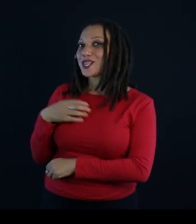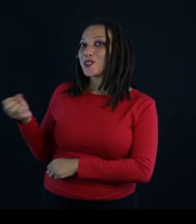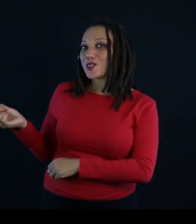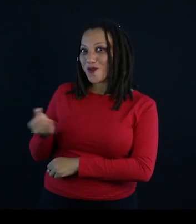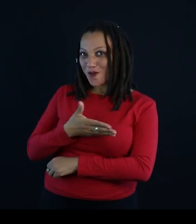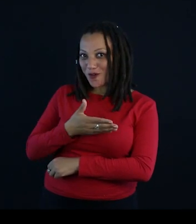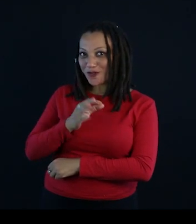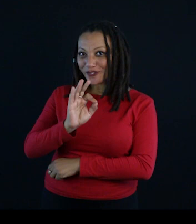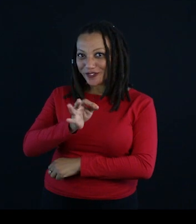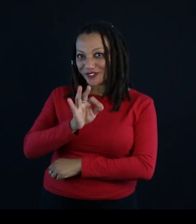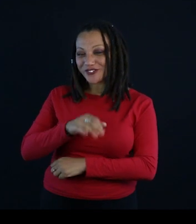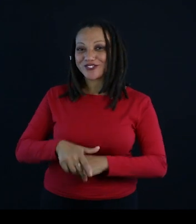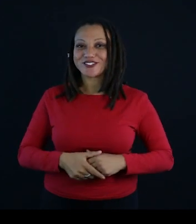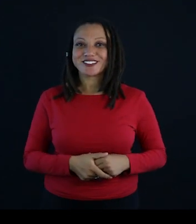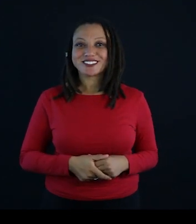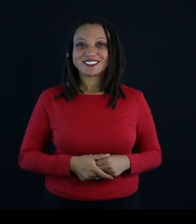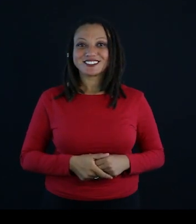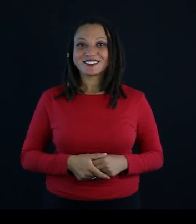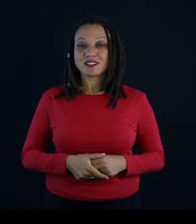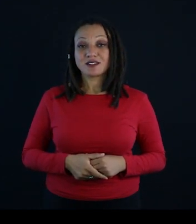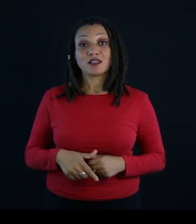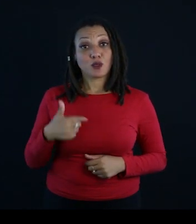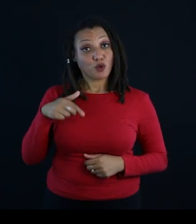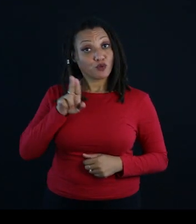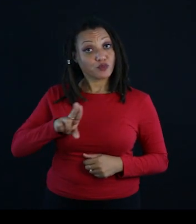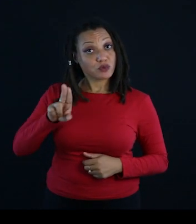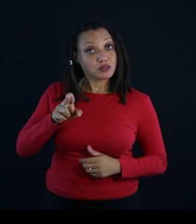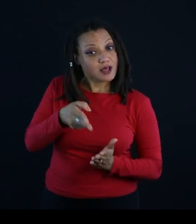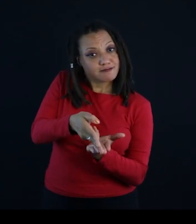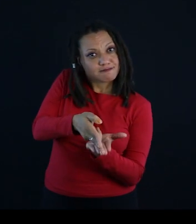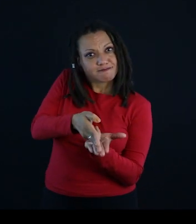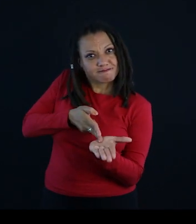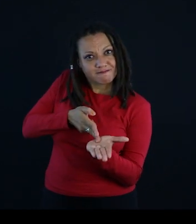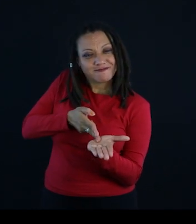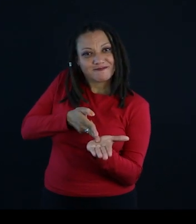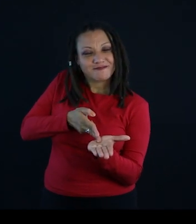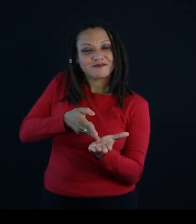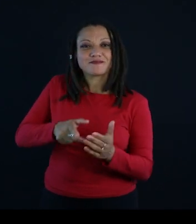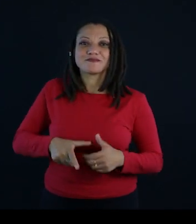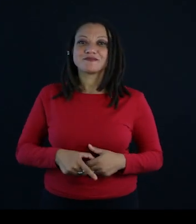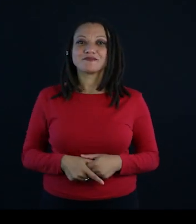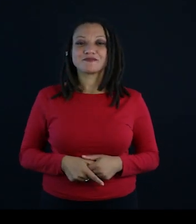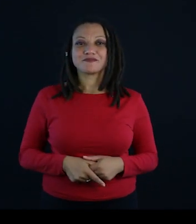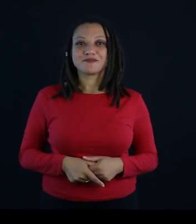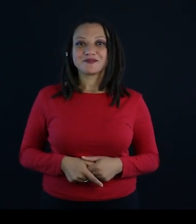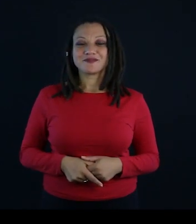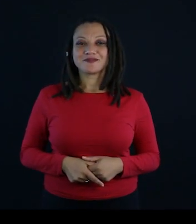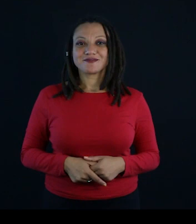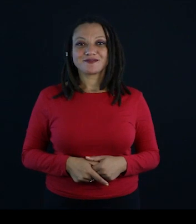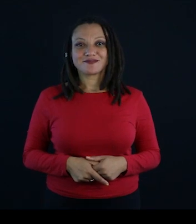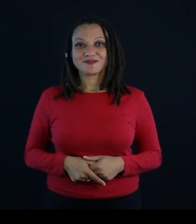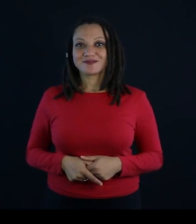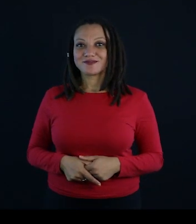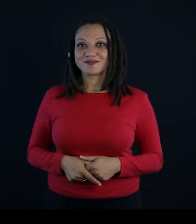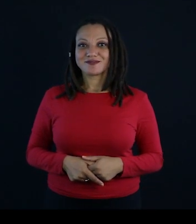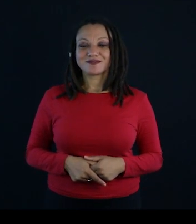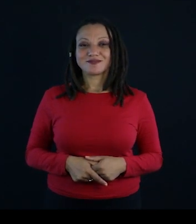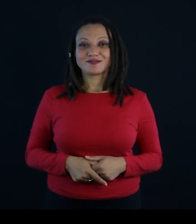É moderninha essa casa. Então, a gente pega o estilete, faz esse corte aqui,